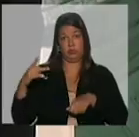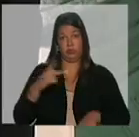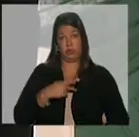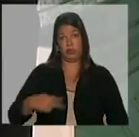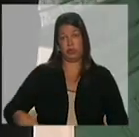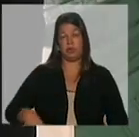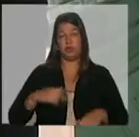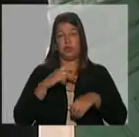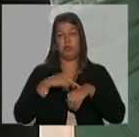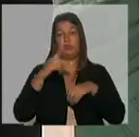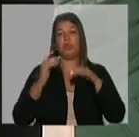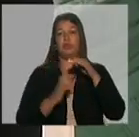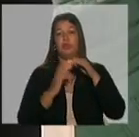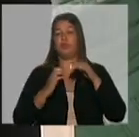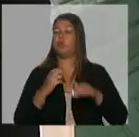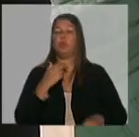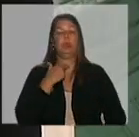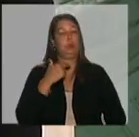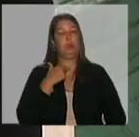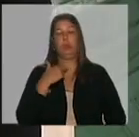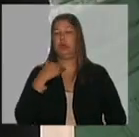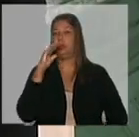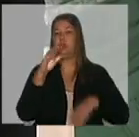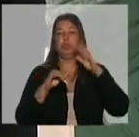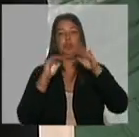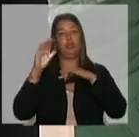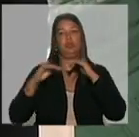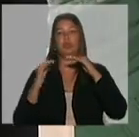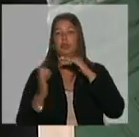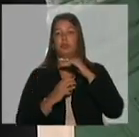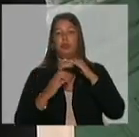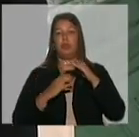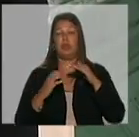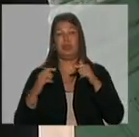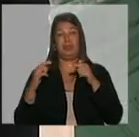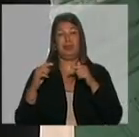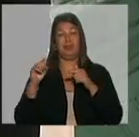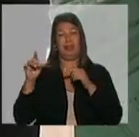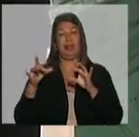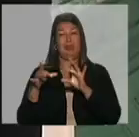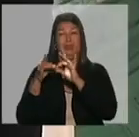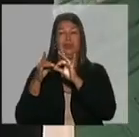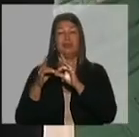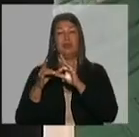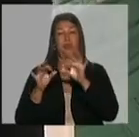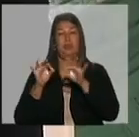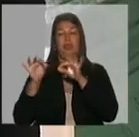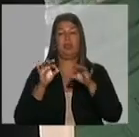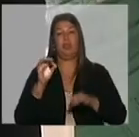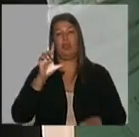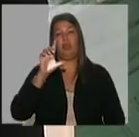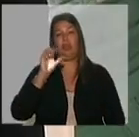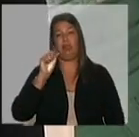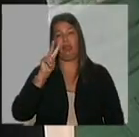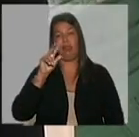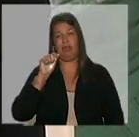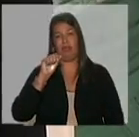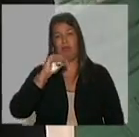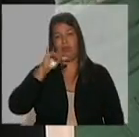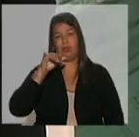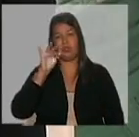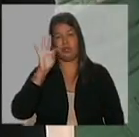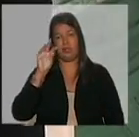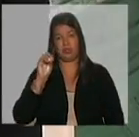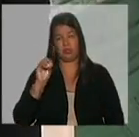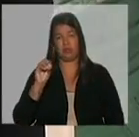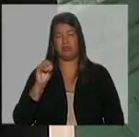não pode, nesse momento, chamar empresas que estão envolvidas na Operação Lava Jato. O senhor vê algum problema nisso?